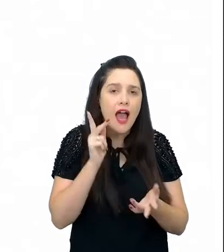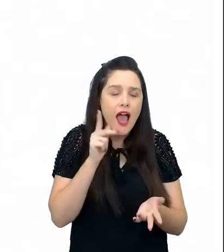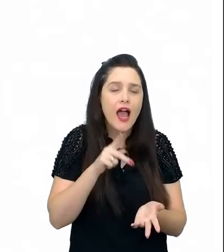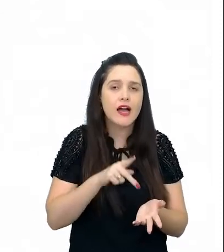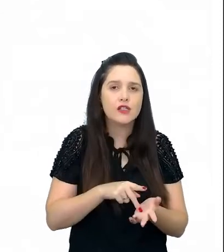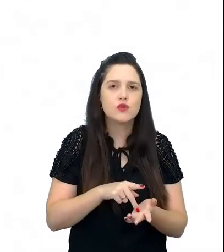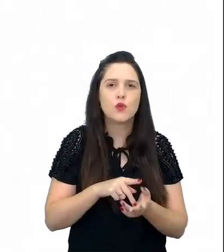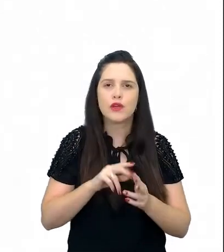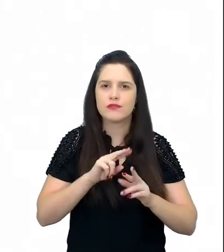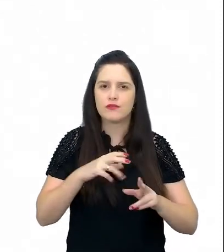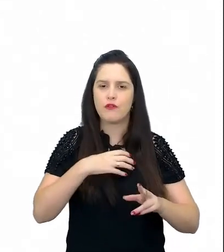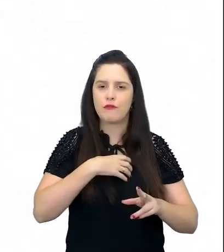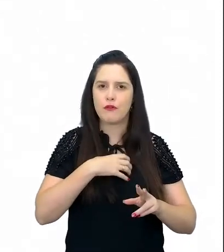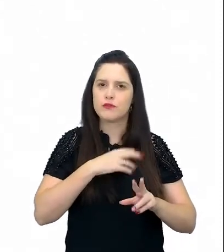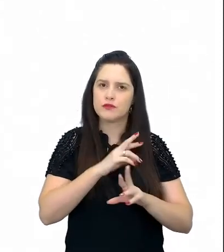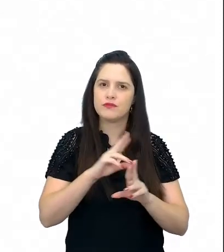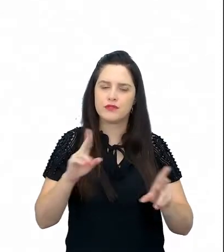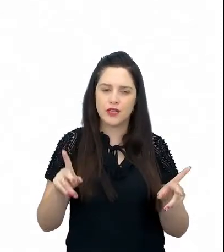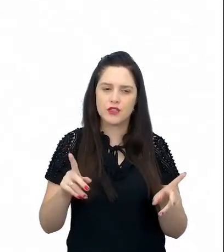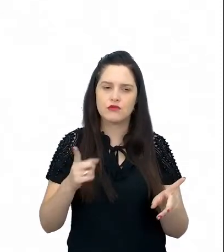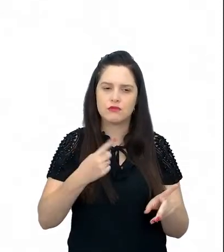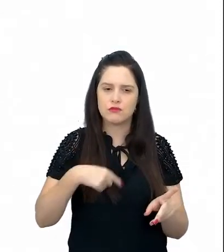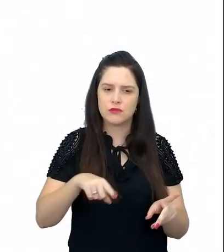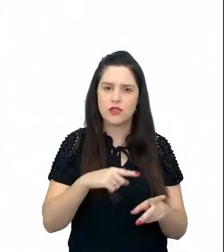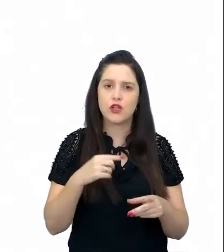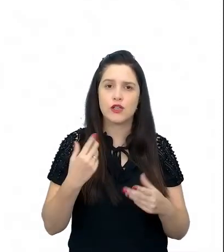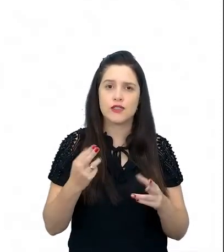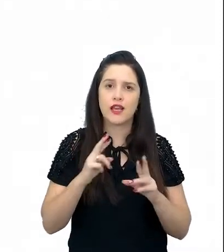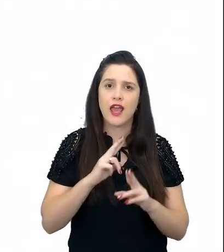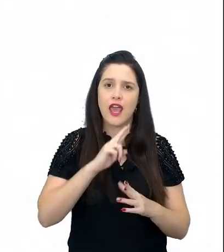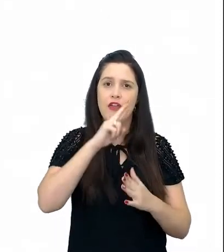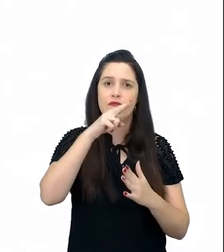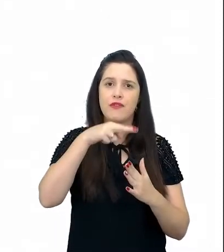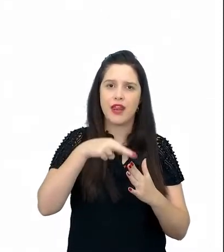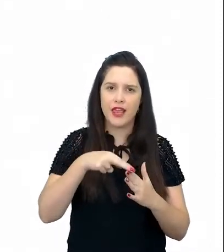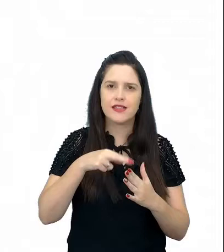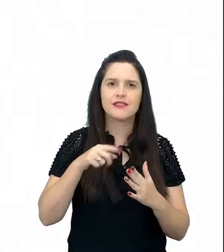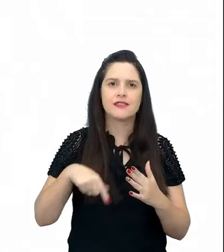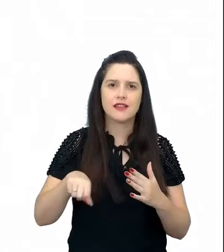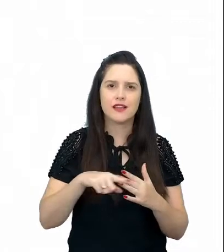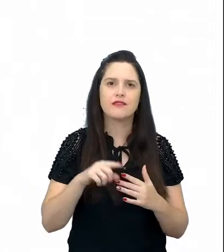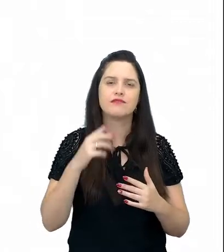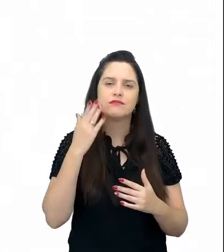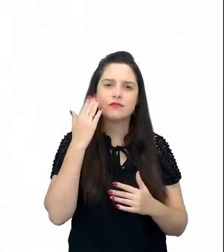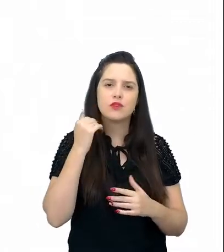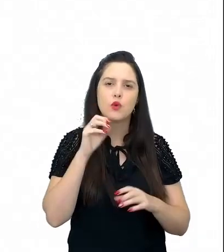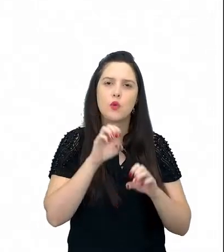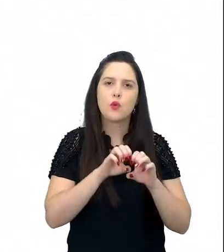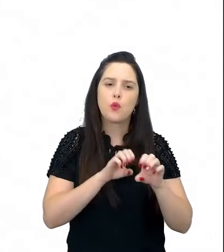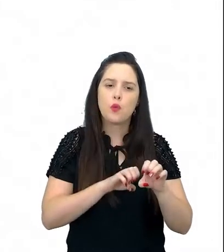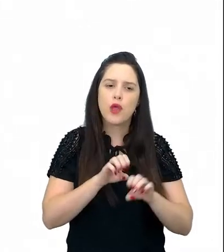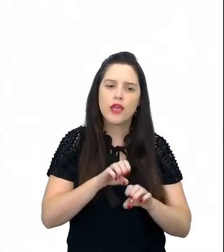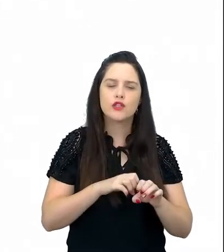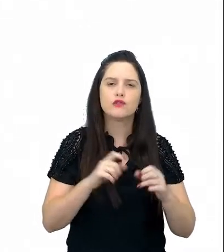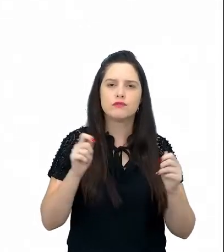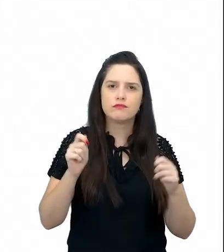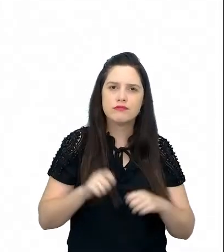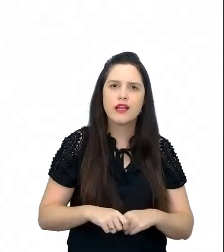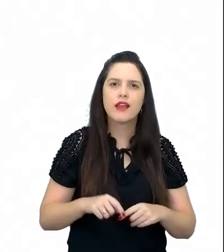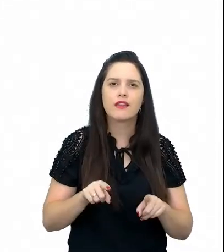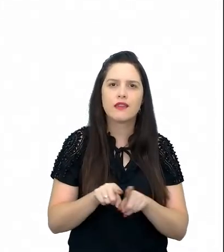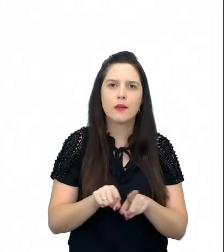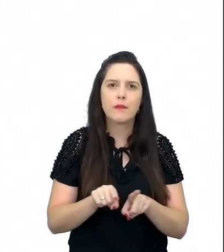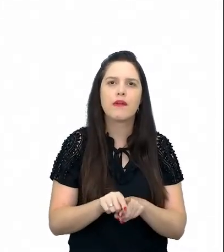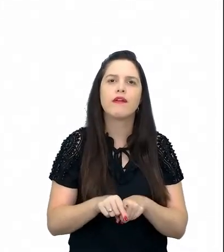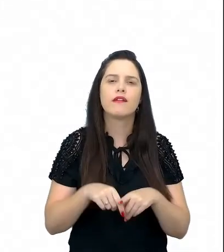para o aluno, que algumas razões elas têm nomes diferentes. E eu faço um gancho para a gente lembrar disso. Quando a gente fala de um